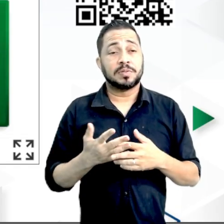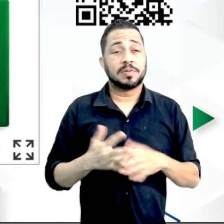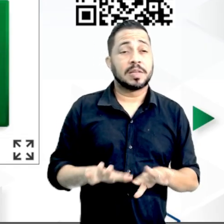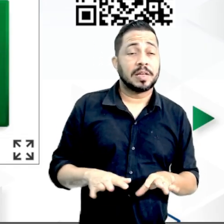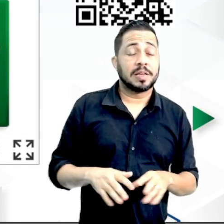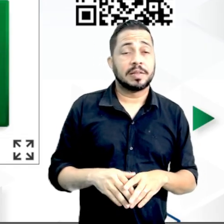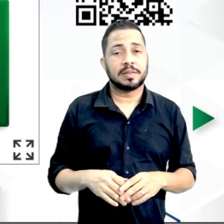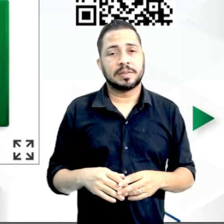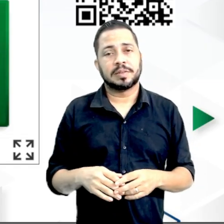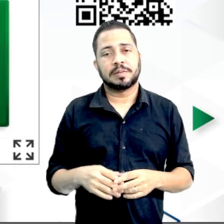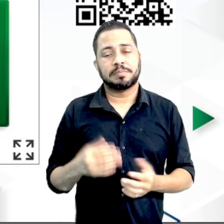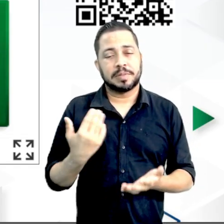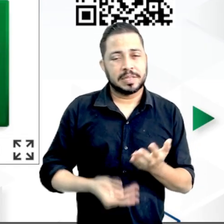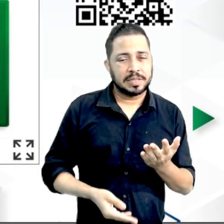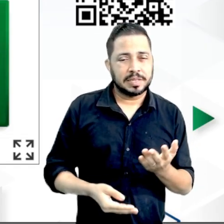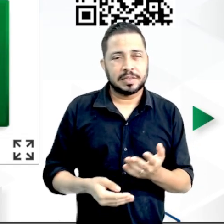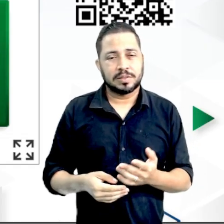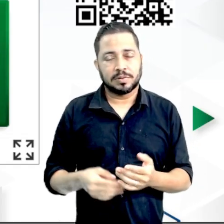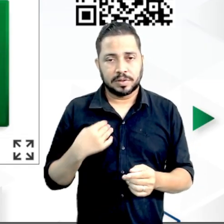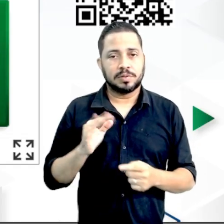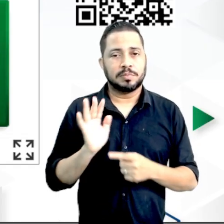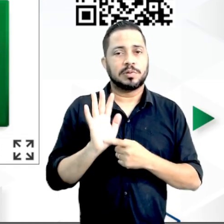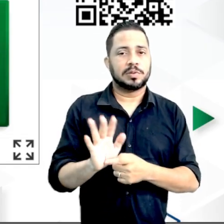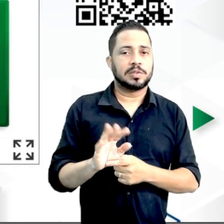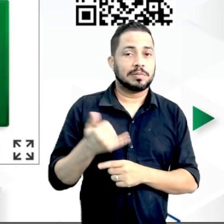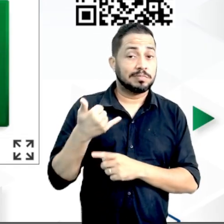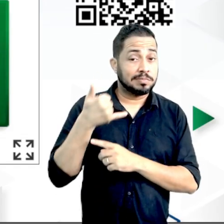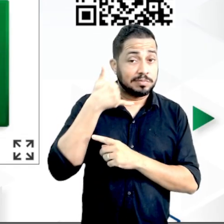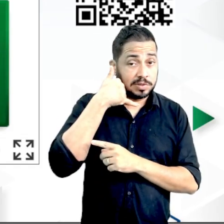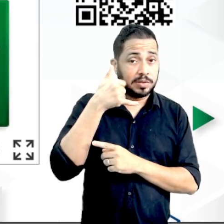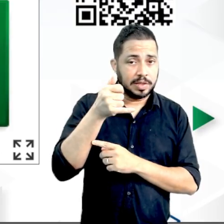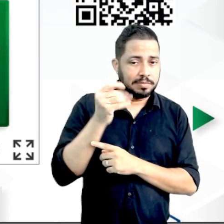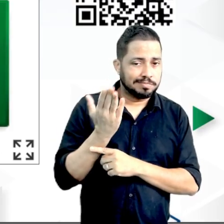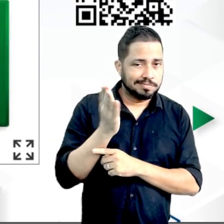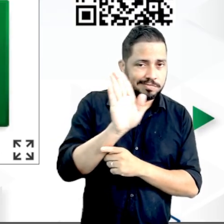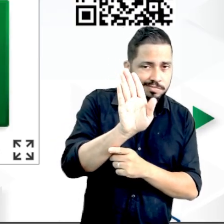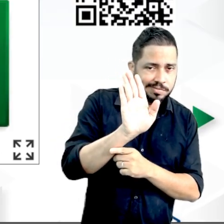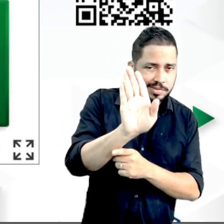perdido, eu vou te mostrar agora. Aponta a câmera do teu celular para esse quadradinho aí que